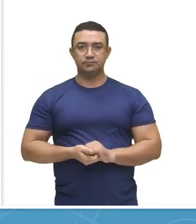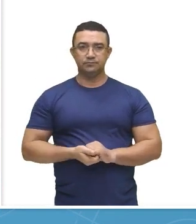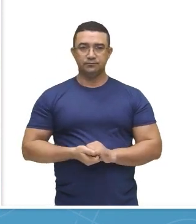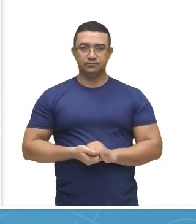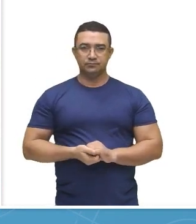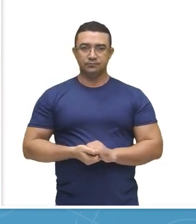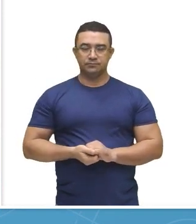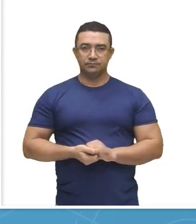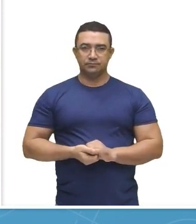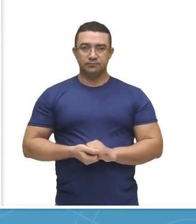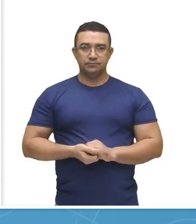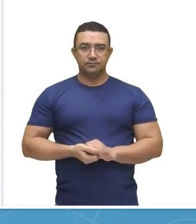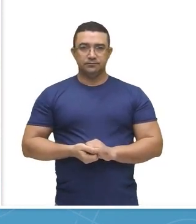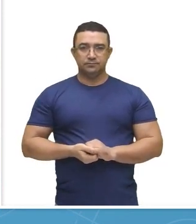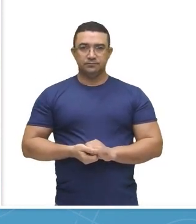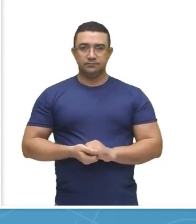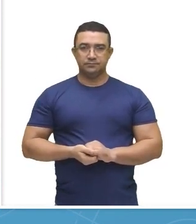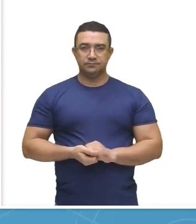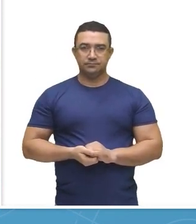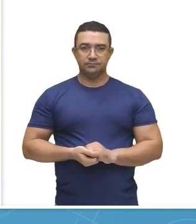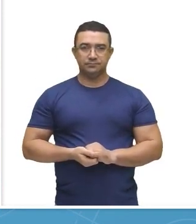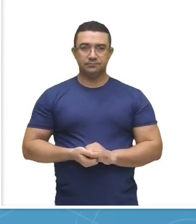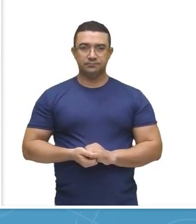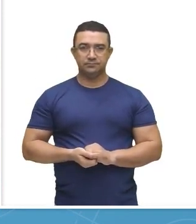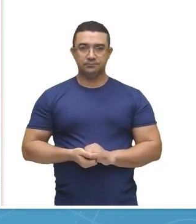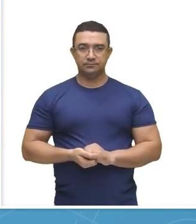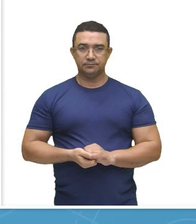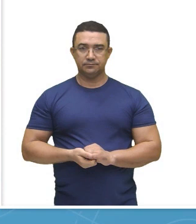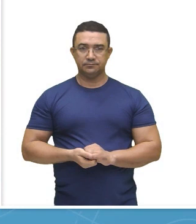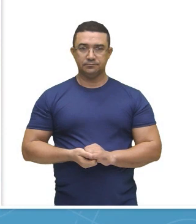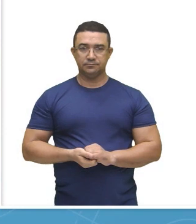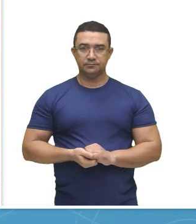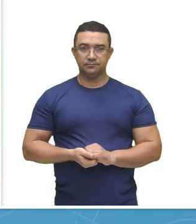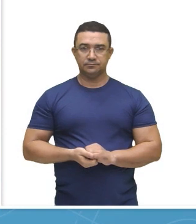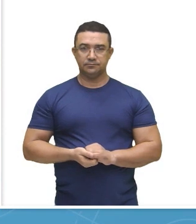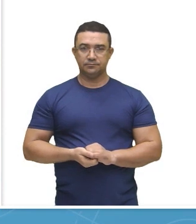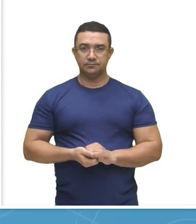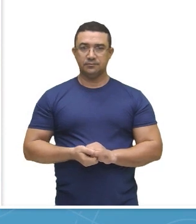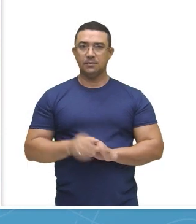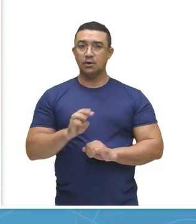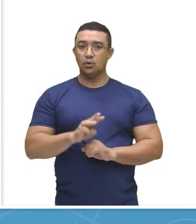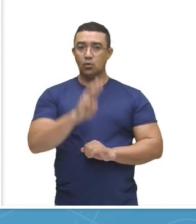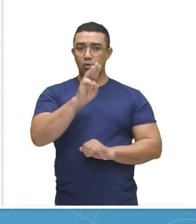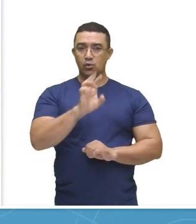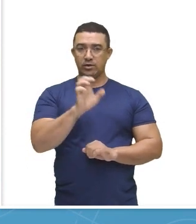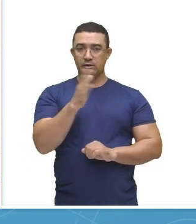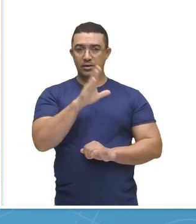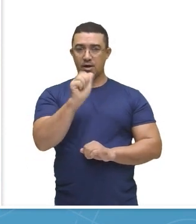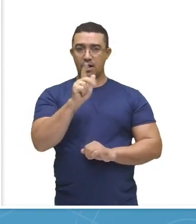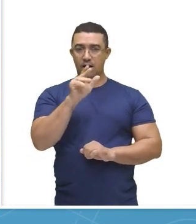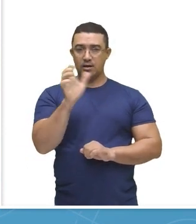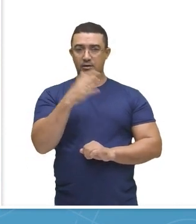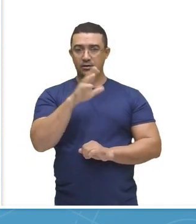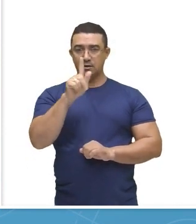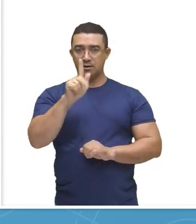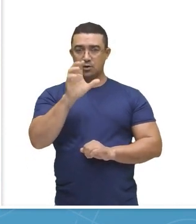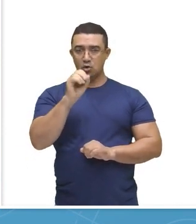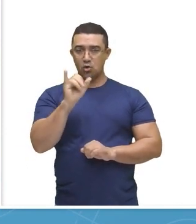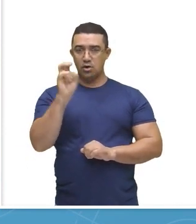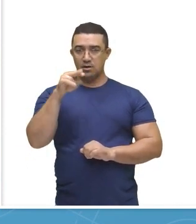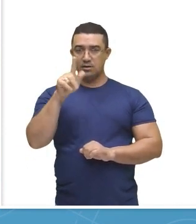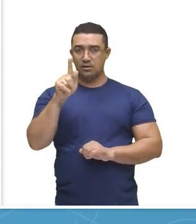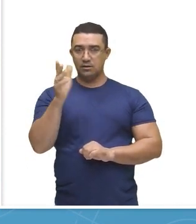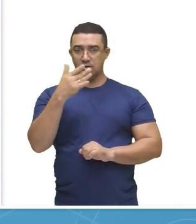apenas a forma afirmativa dessa estrutura. Aqui, we're gonna work. we're gonna work. We're gonna work.